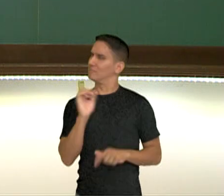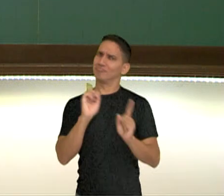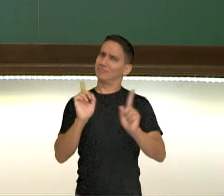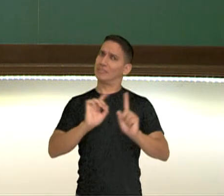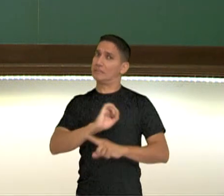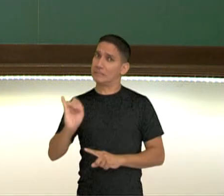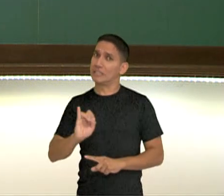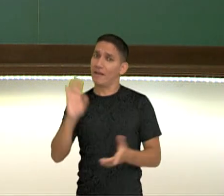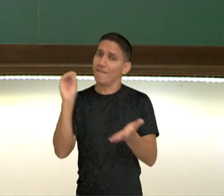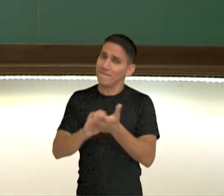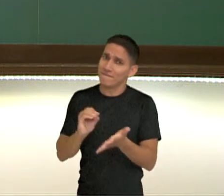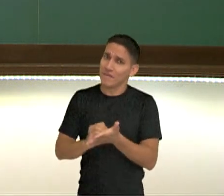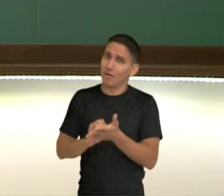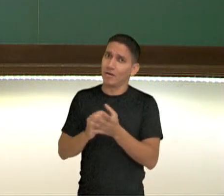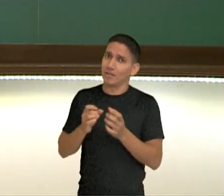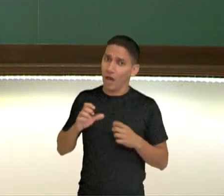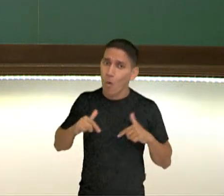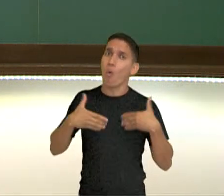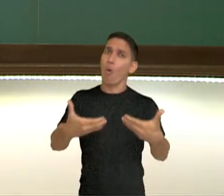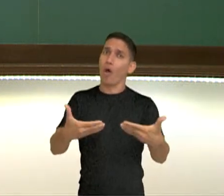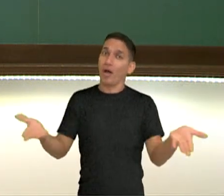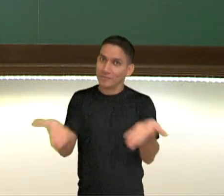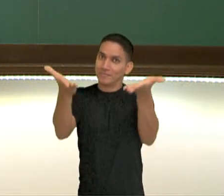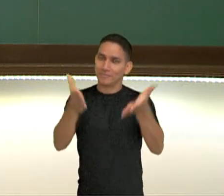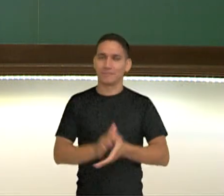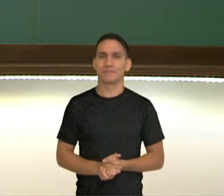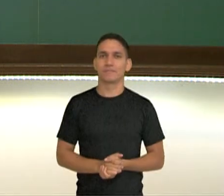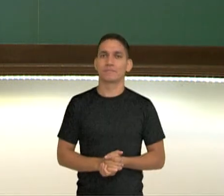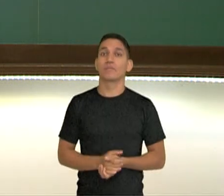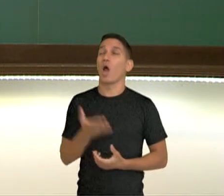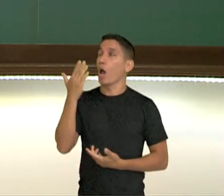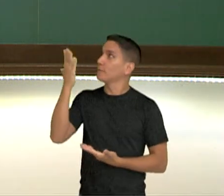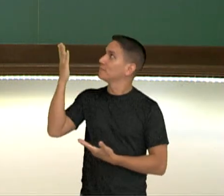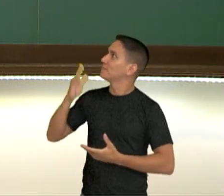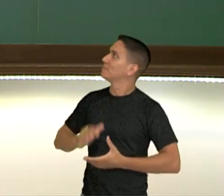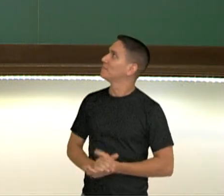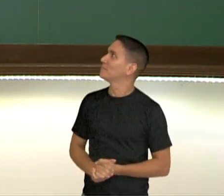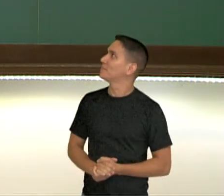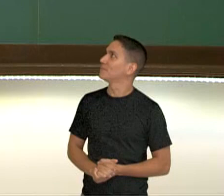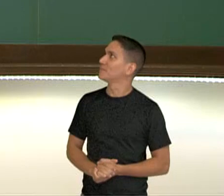Quem Não Arrisca não petisca então vamos lá olha só